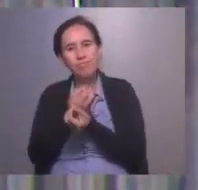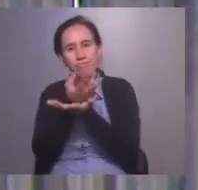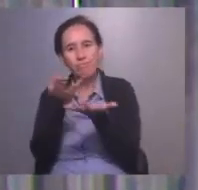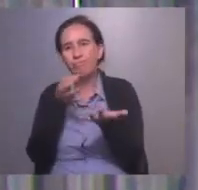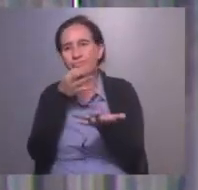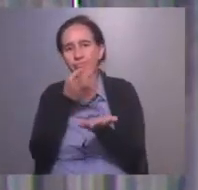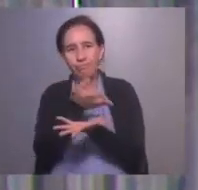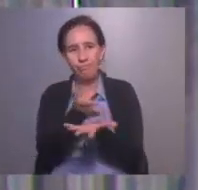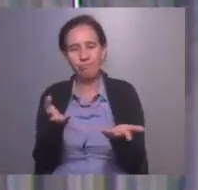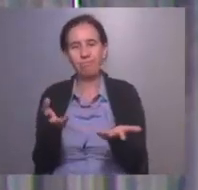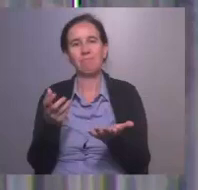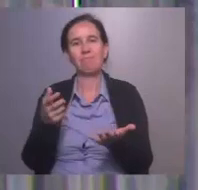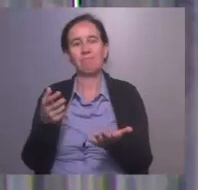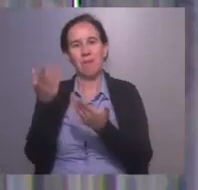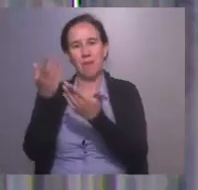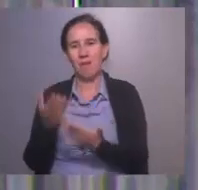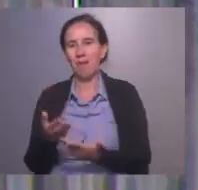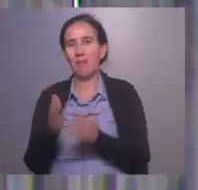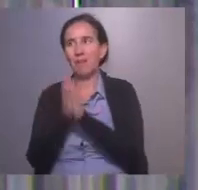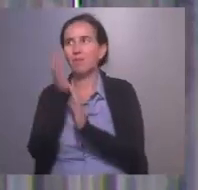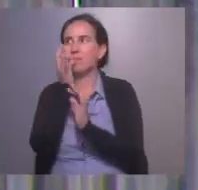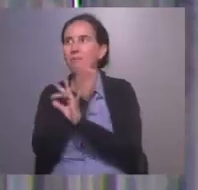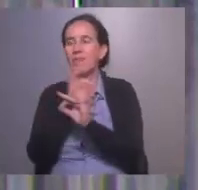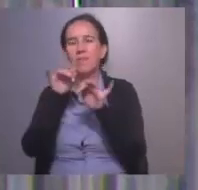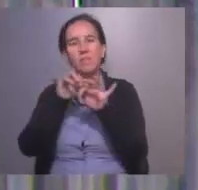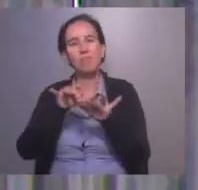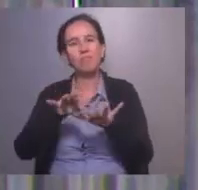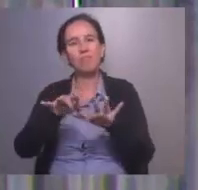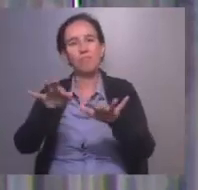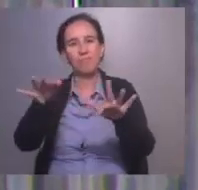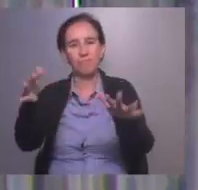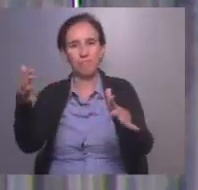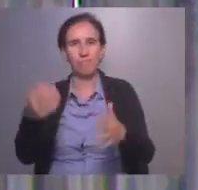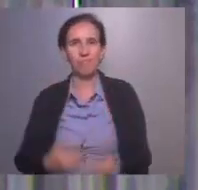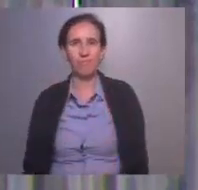para proclamar as maravilhas de Deus.